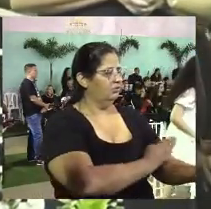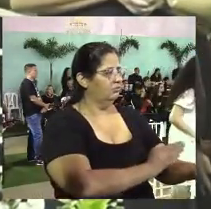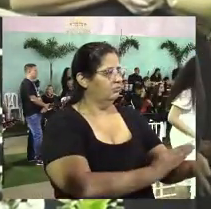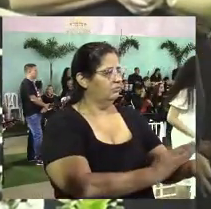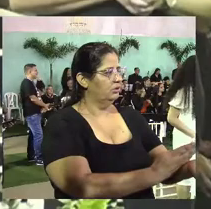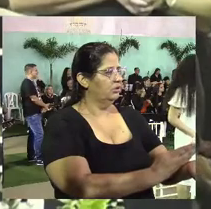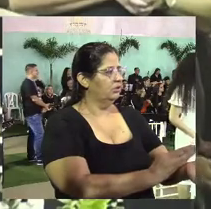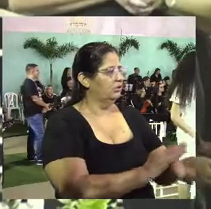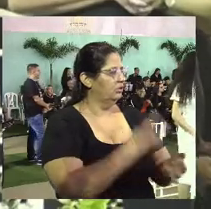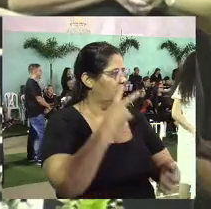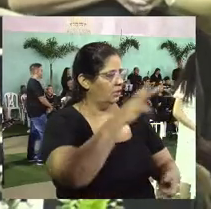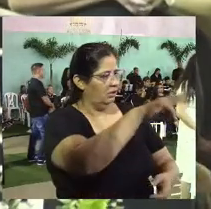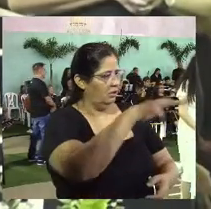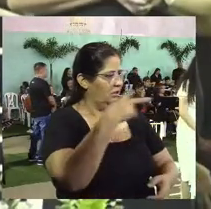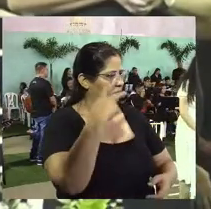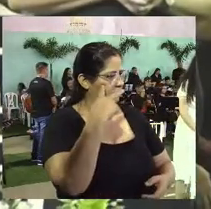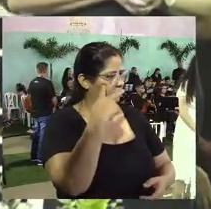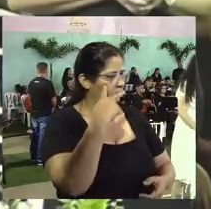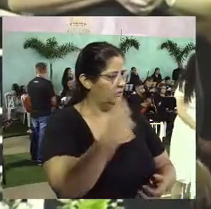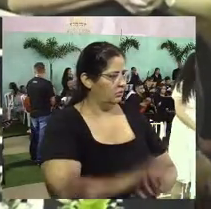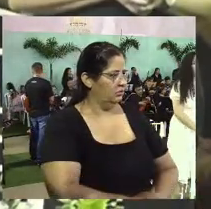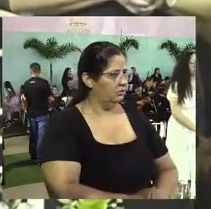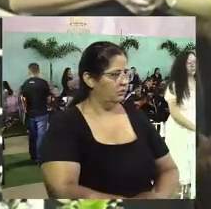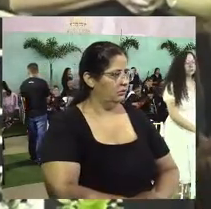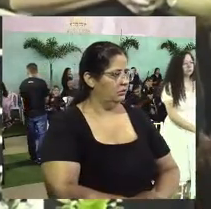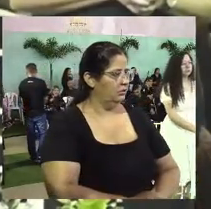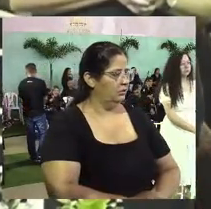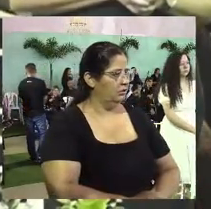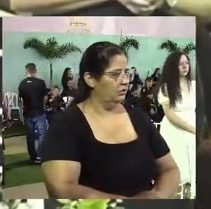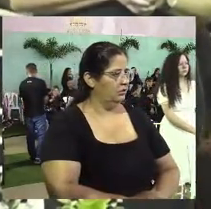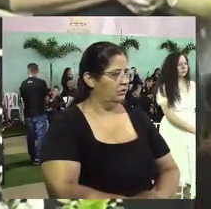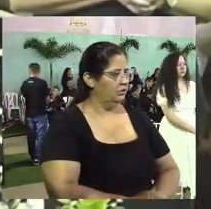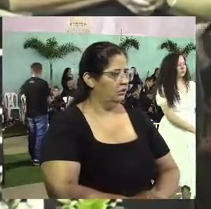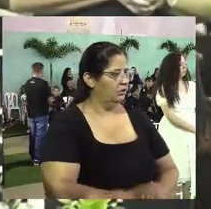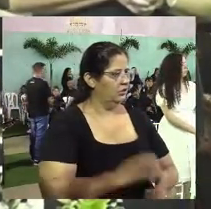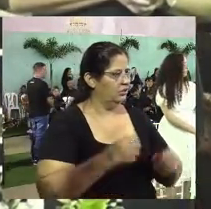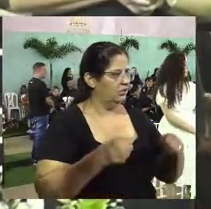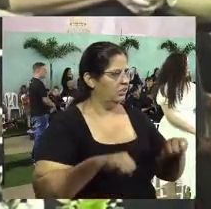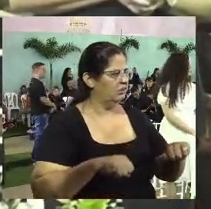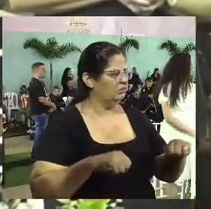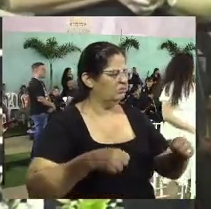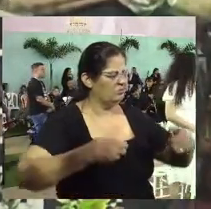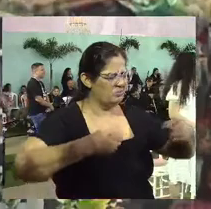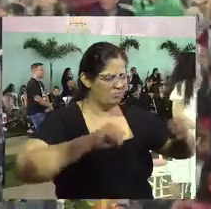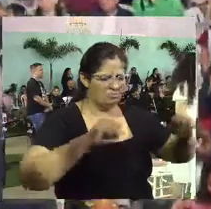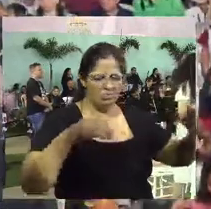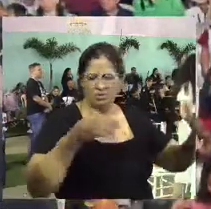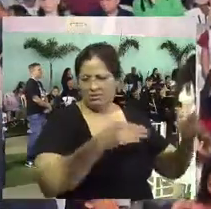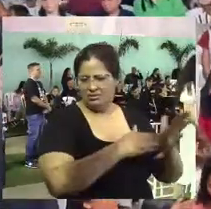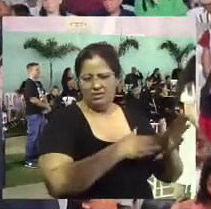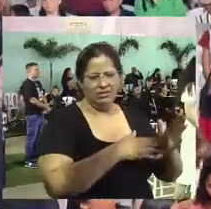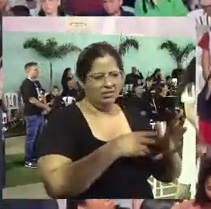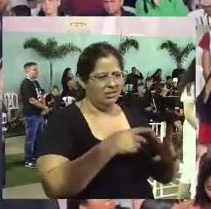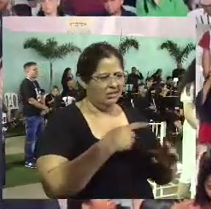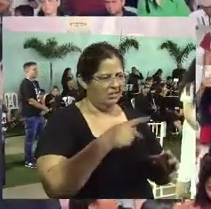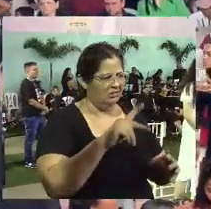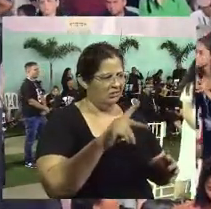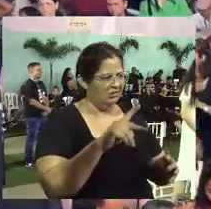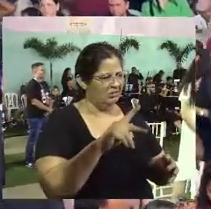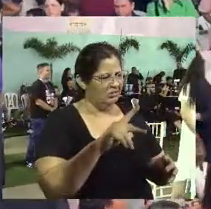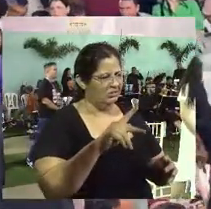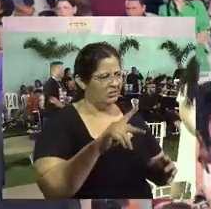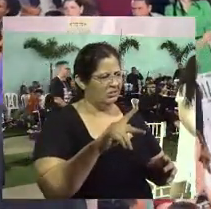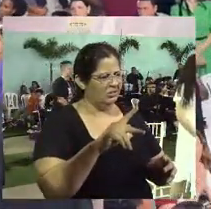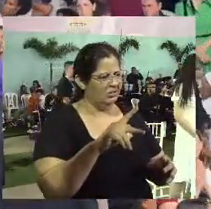pede para ele olhar aqui para mim por favor aquele acidente de moto que tu teve tu ia